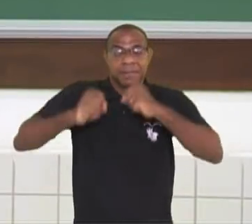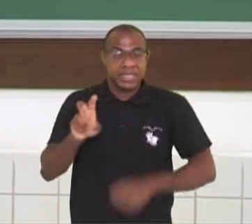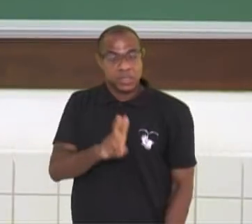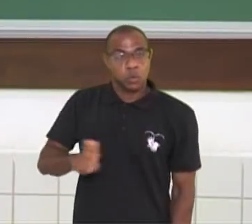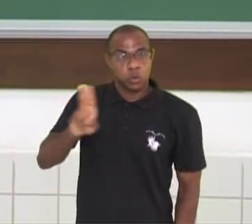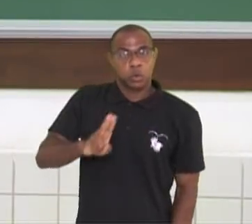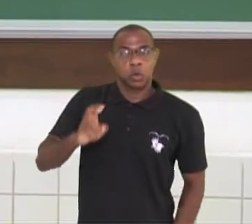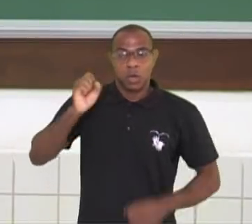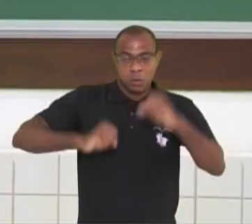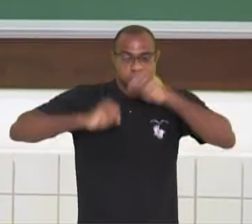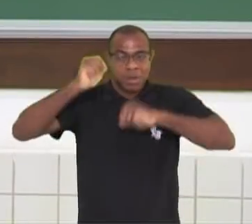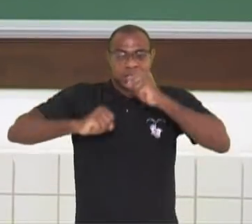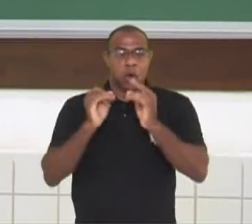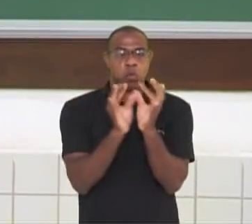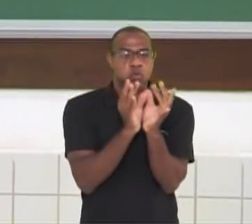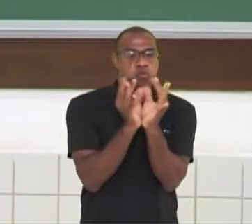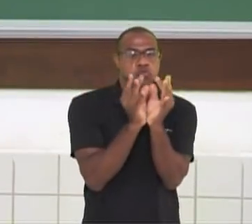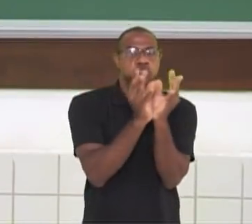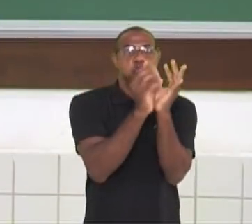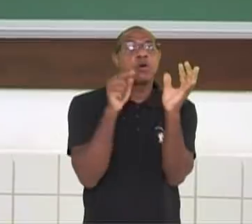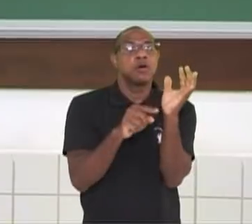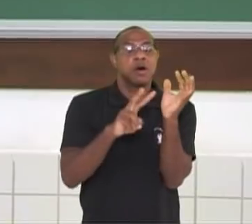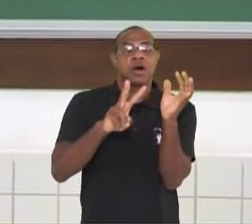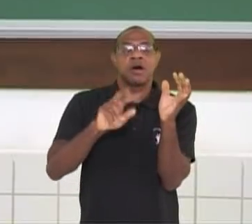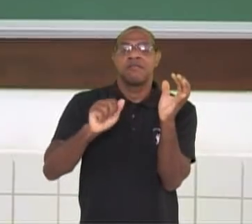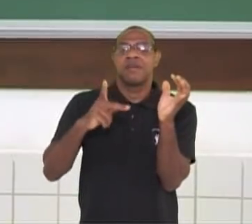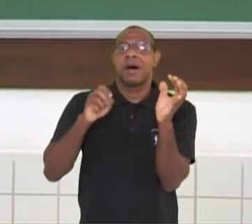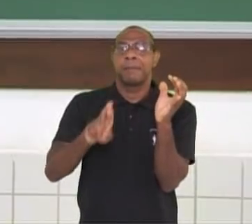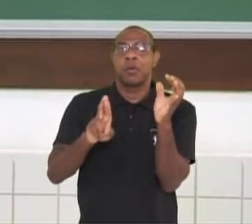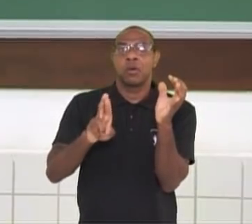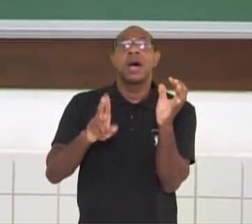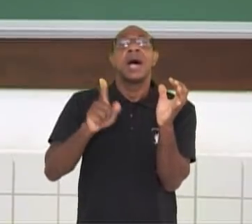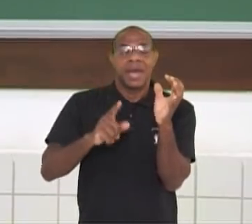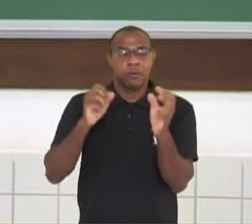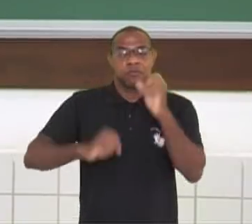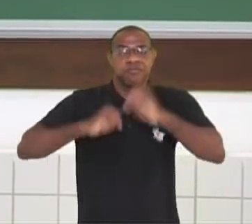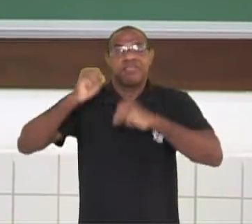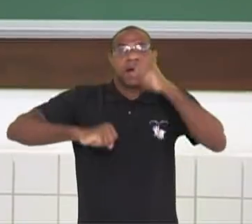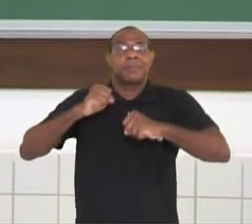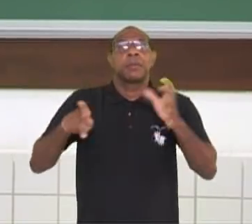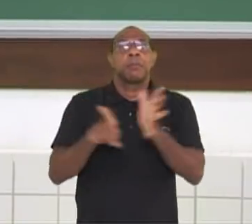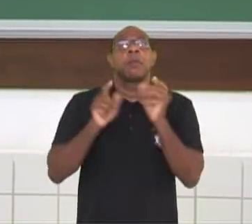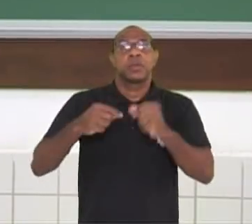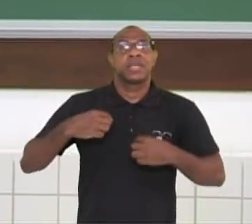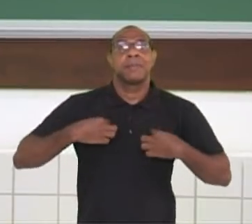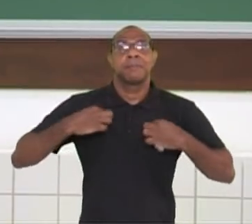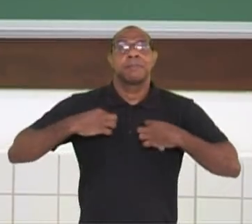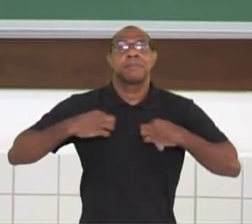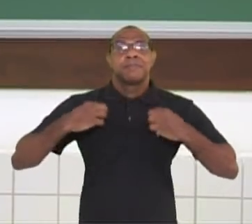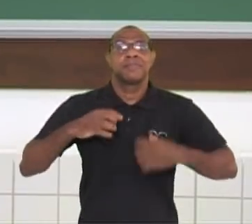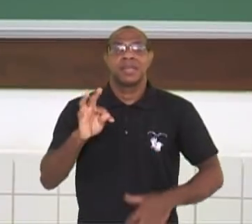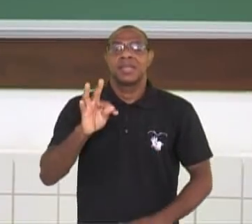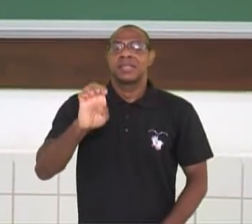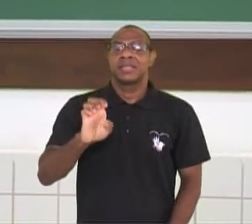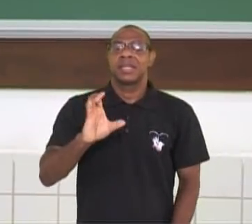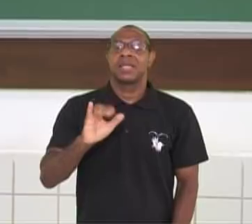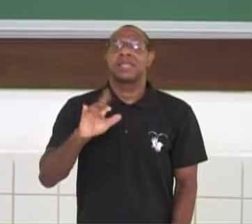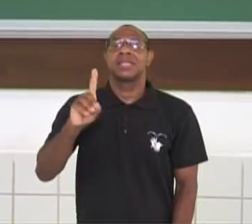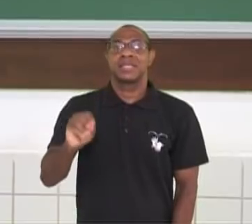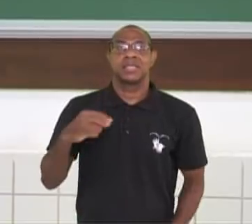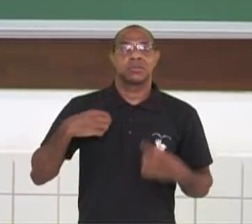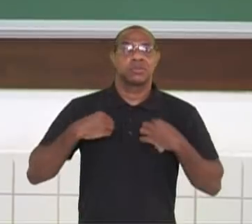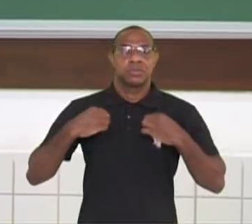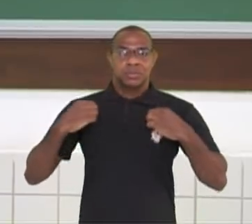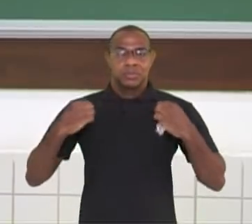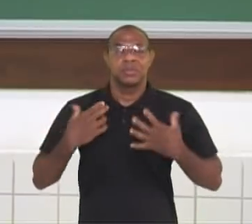máquinas a vapor foi a indústria de produção têxtil, tecidos. Isso, indústria de tecidos é essa primeira